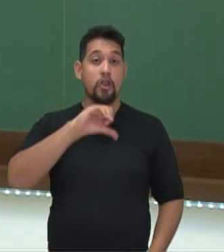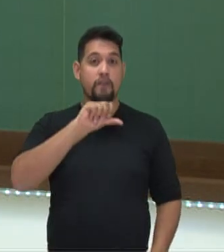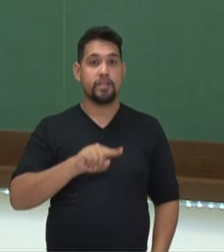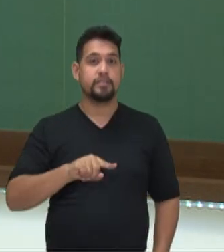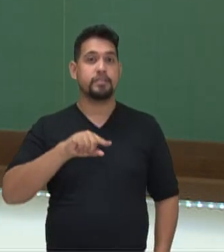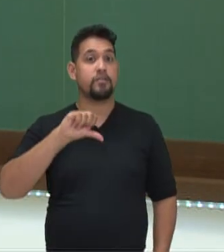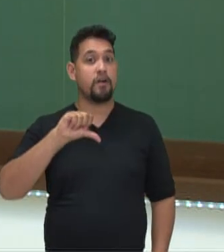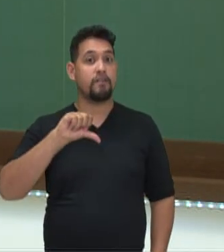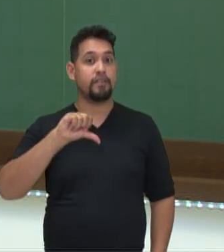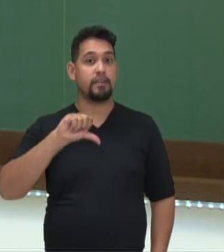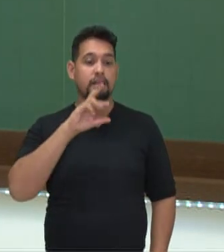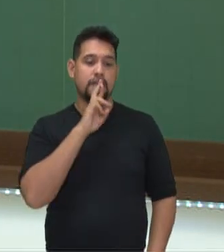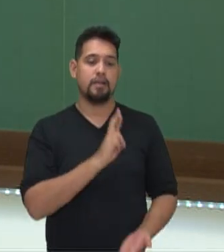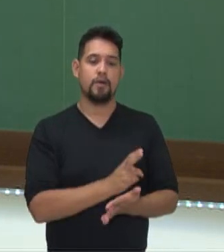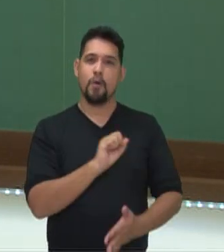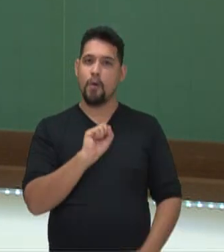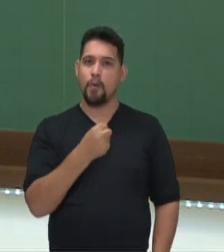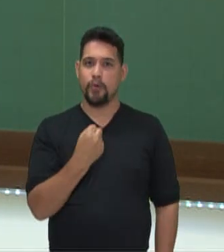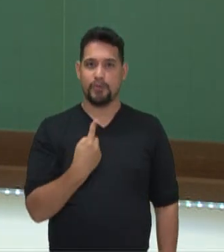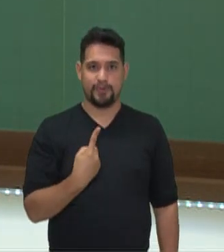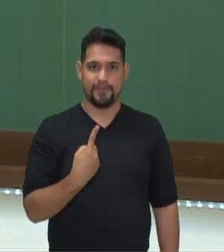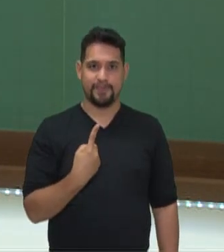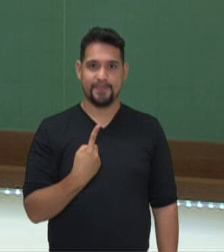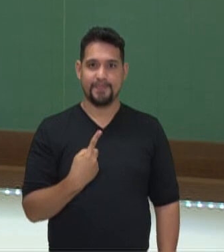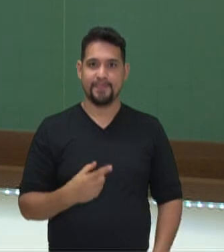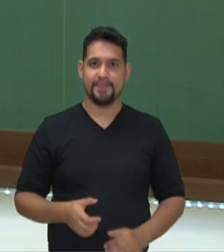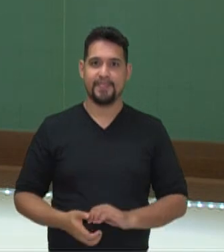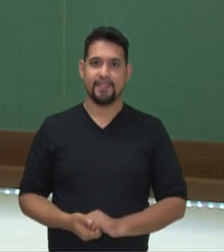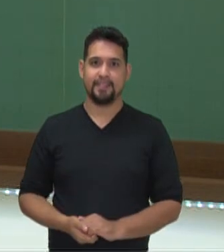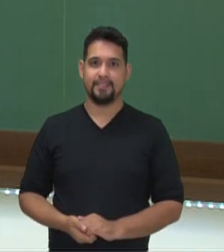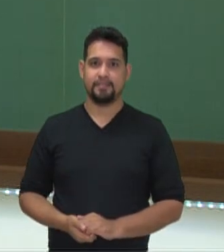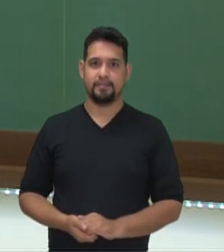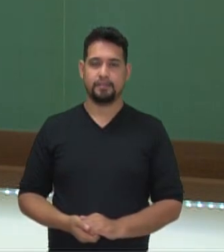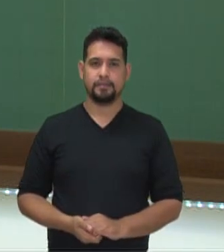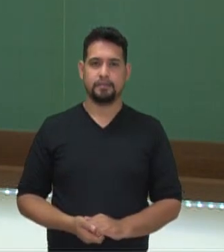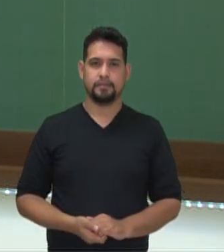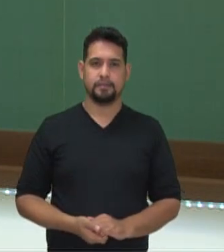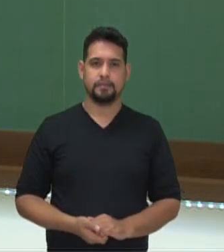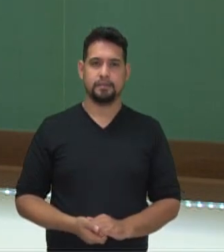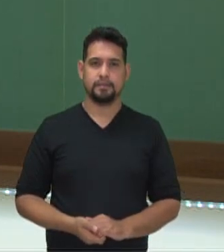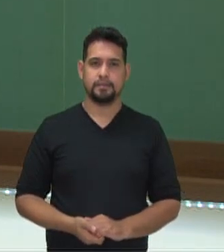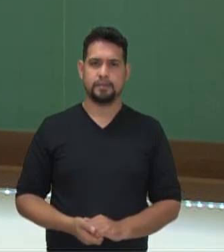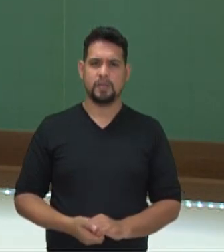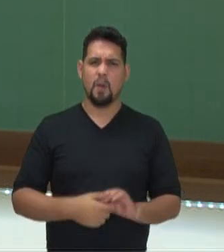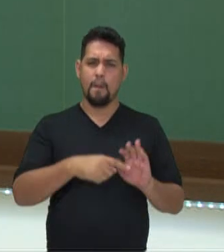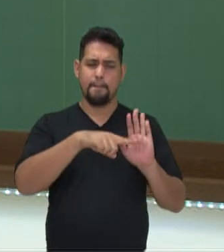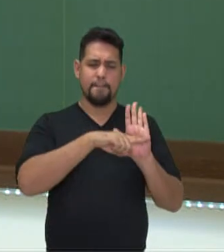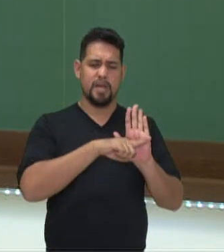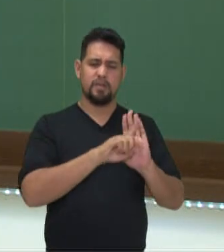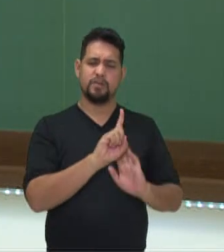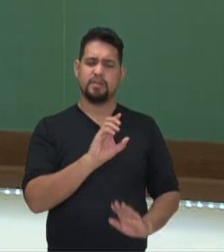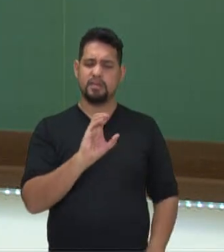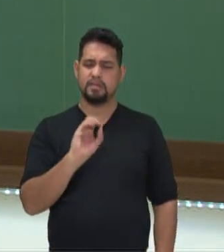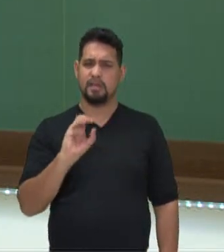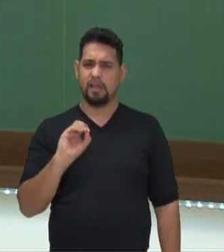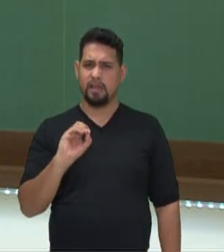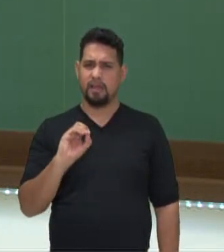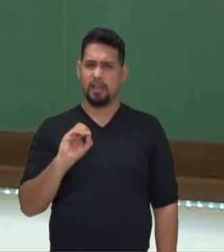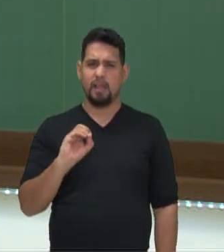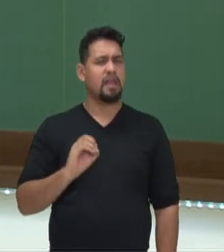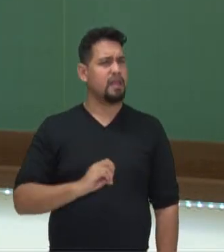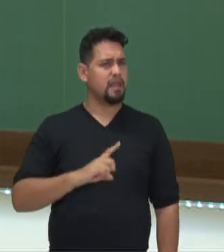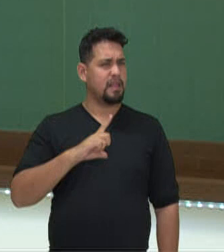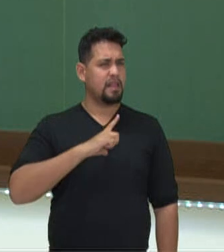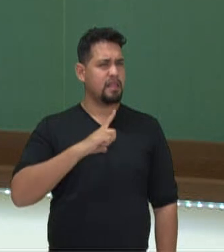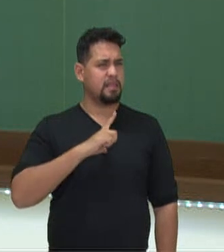9, 81, ok? Bom, e será que o menos 100, ele possui